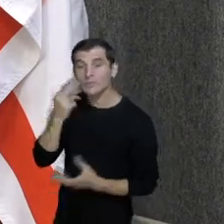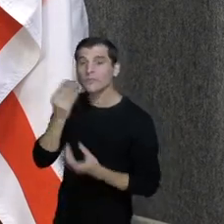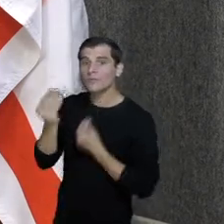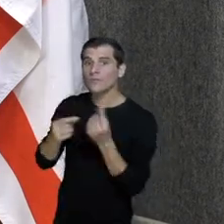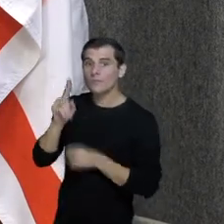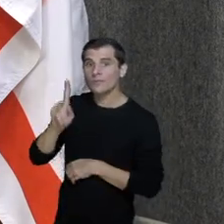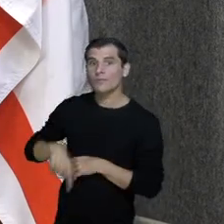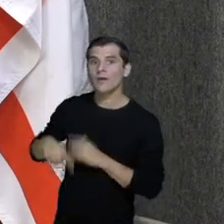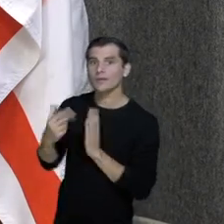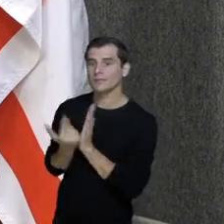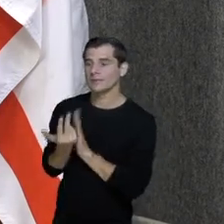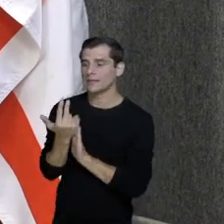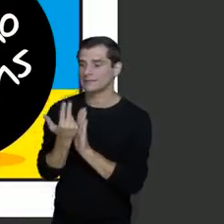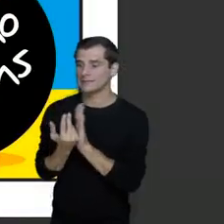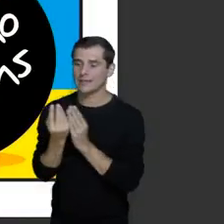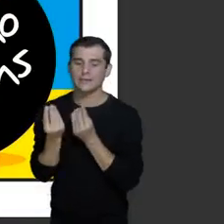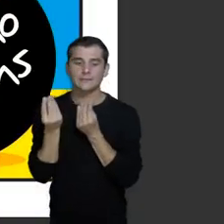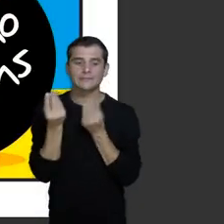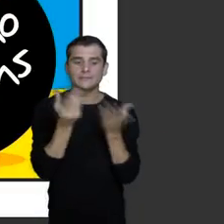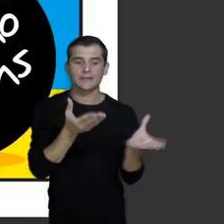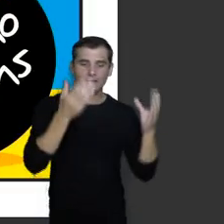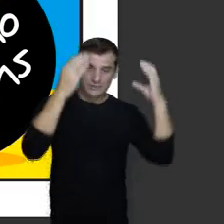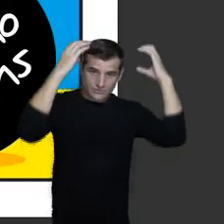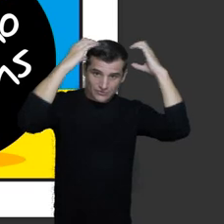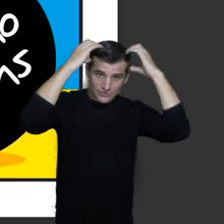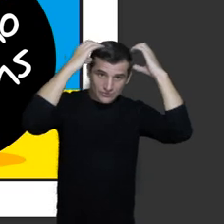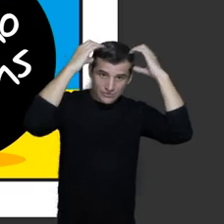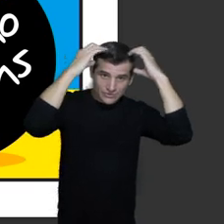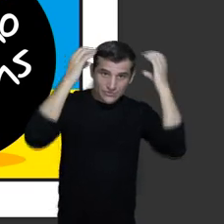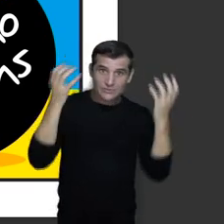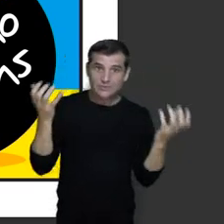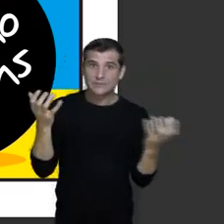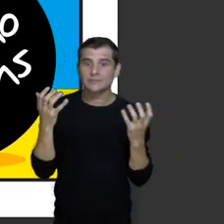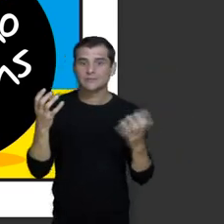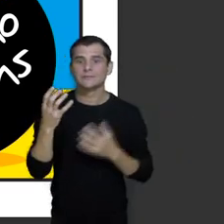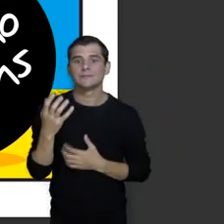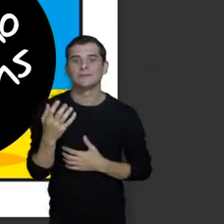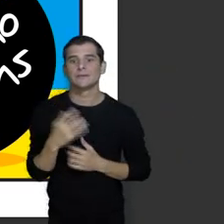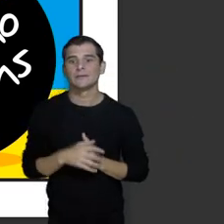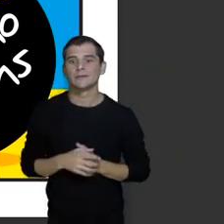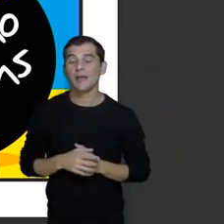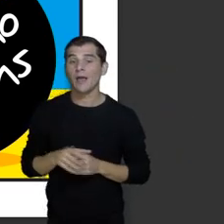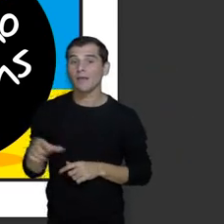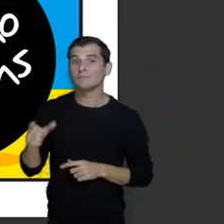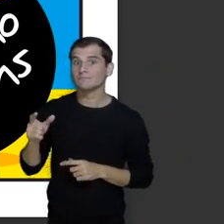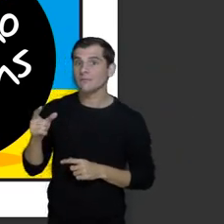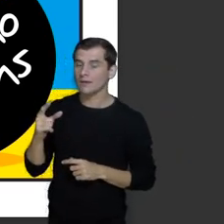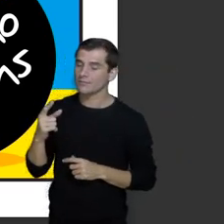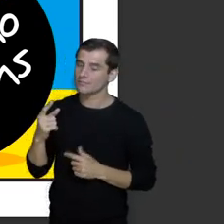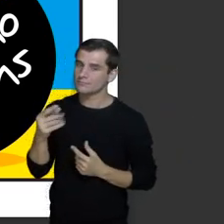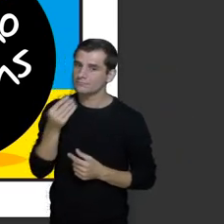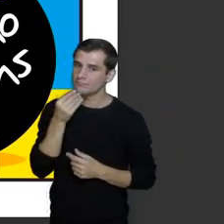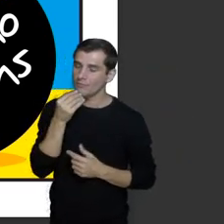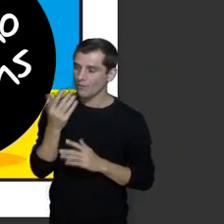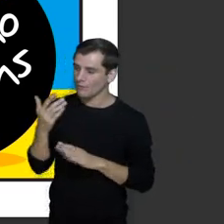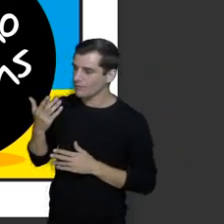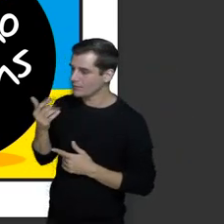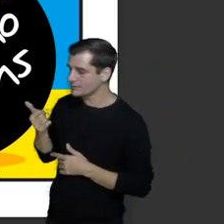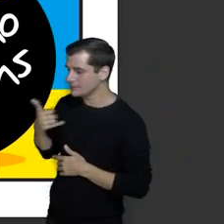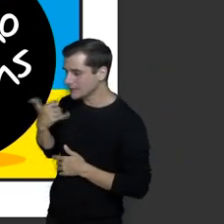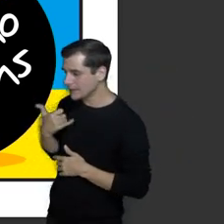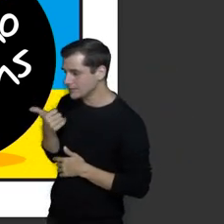para Disney eu confesso que era ambicioso para uma criança eu tinha sei eu 10 anos e eu